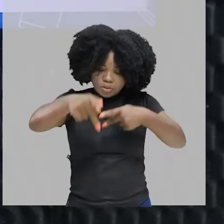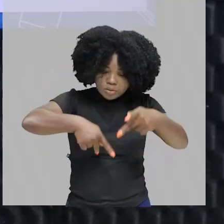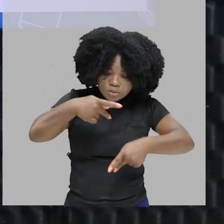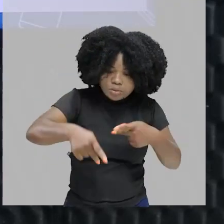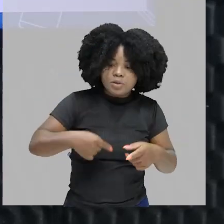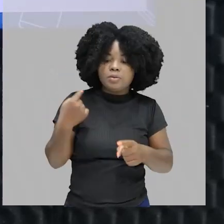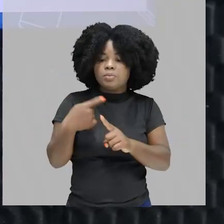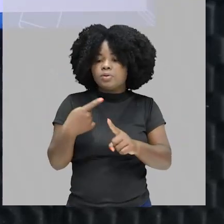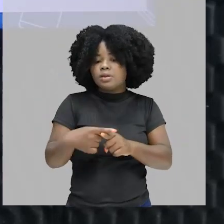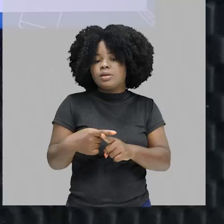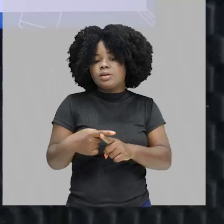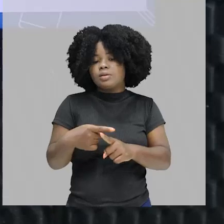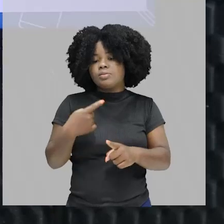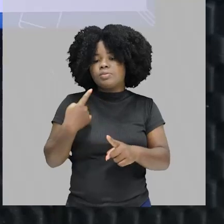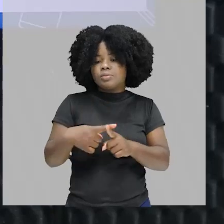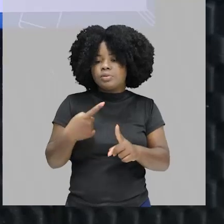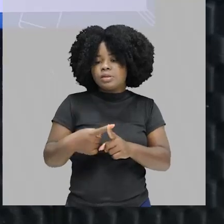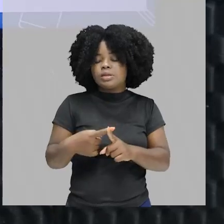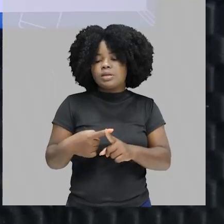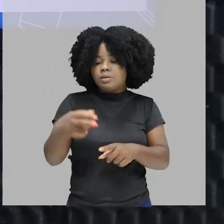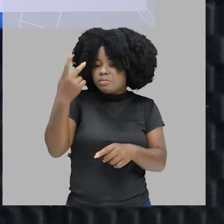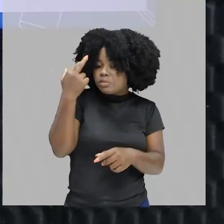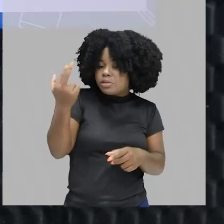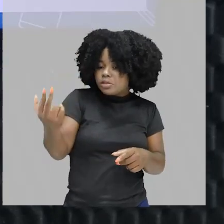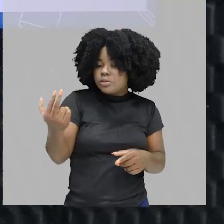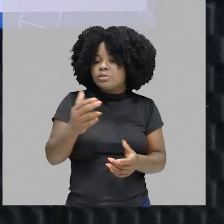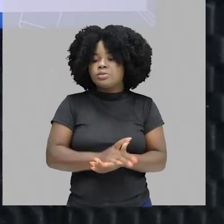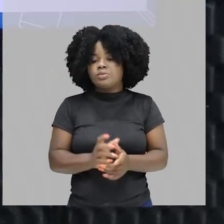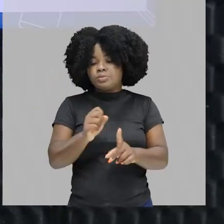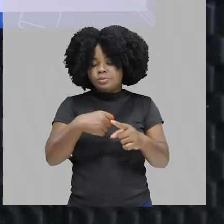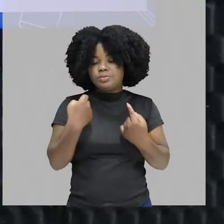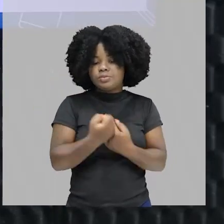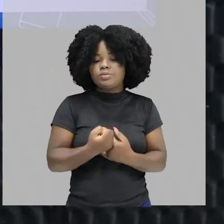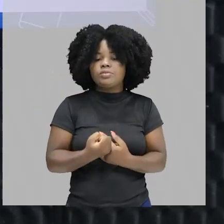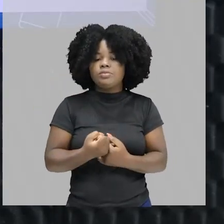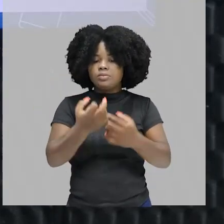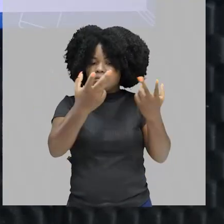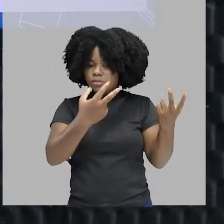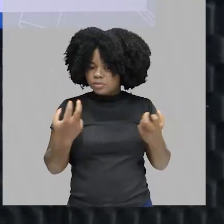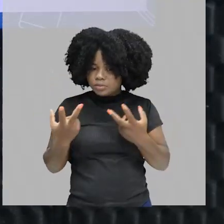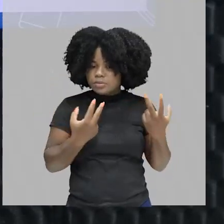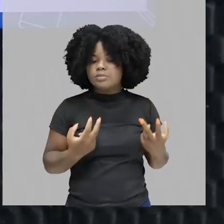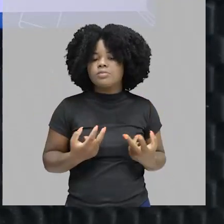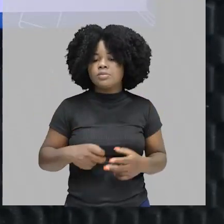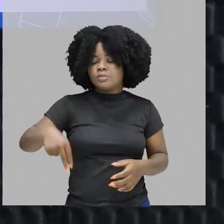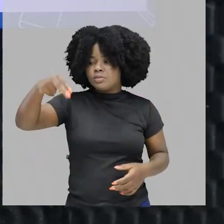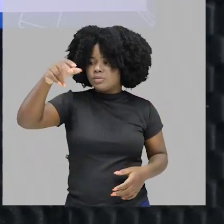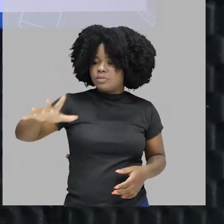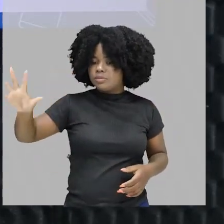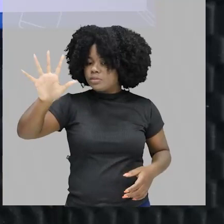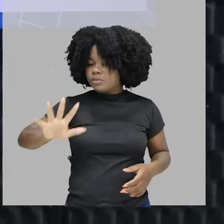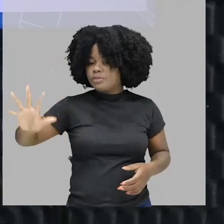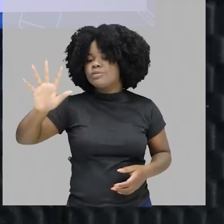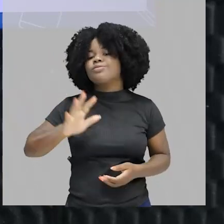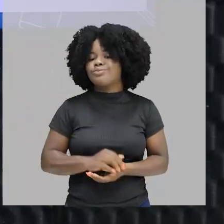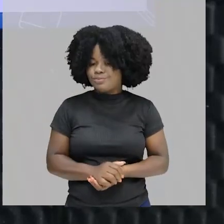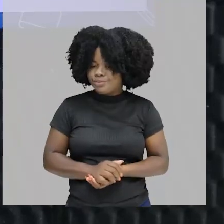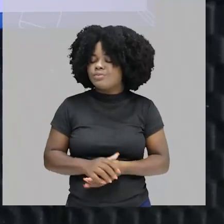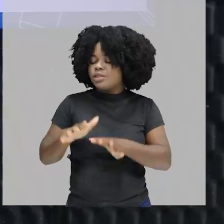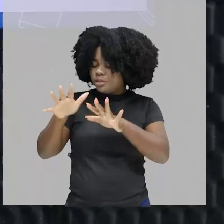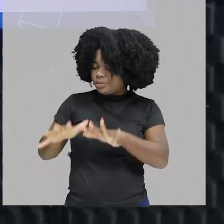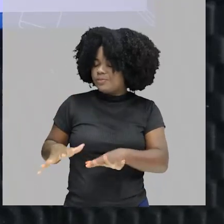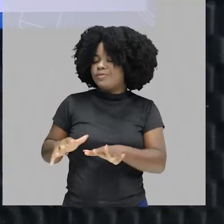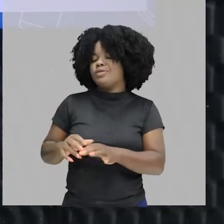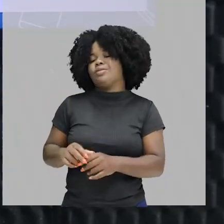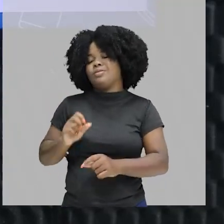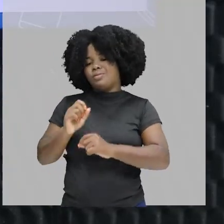um atraso histórico-social. Né? Quando analisamos a história brasileira, nós vamos perceber que o Nordeste ele vai ficar à mercê, muitas vezes,